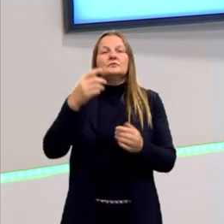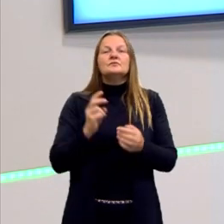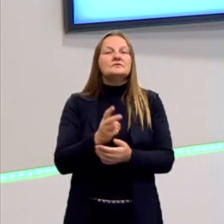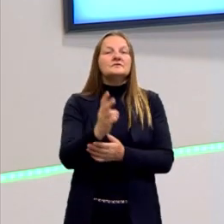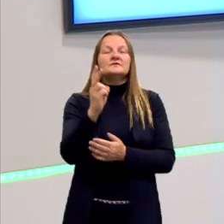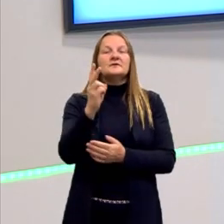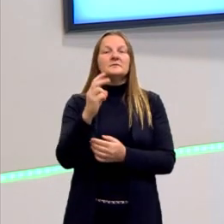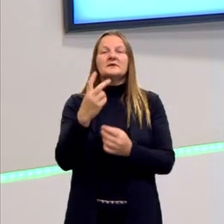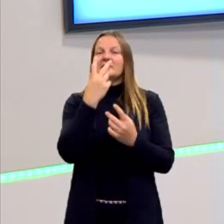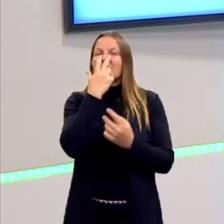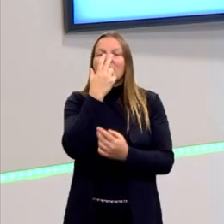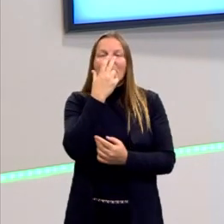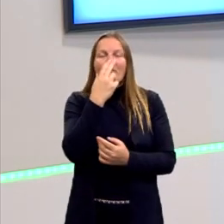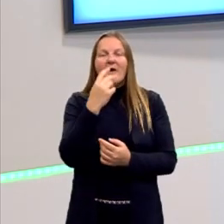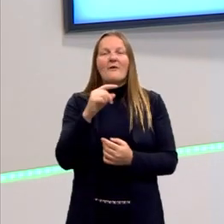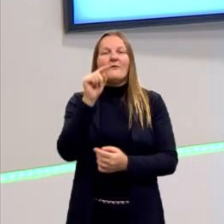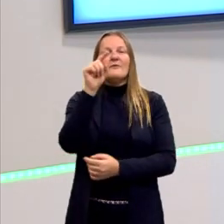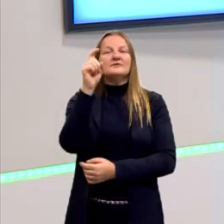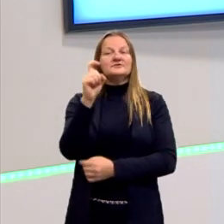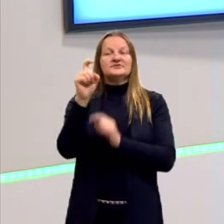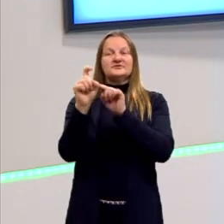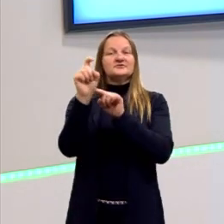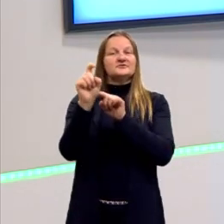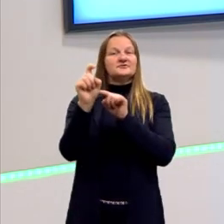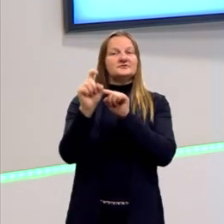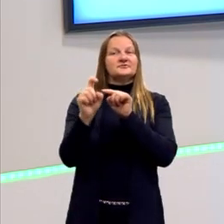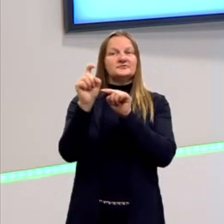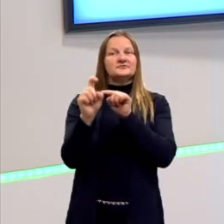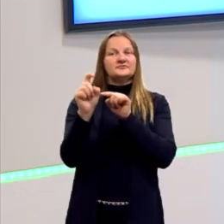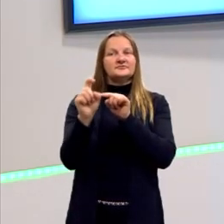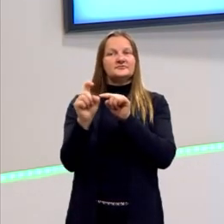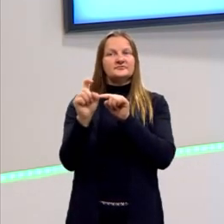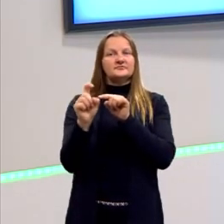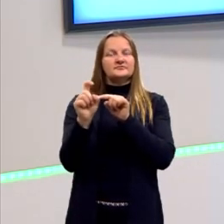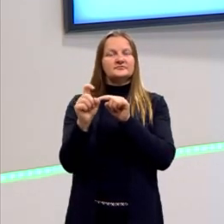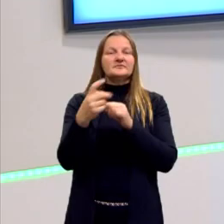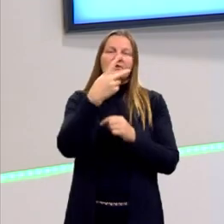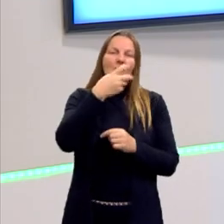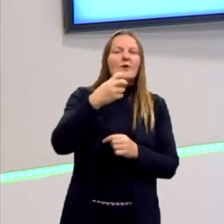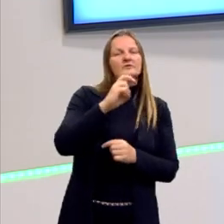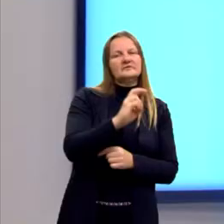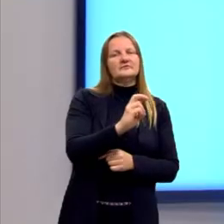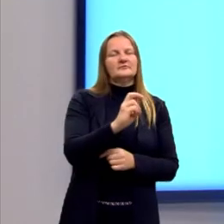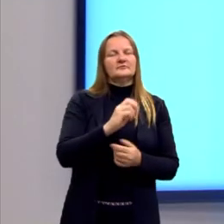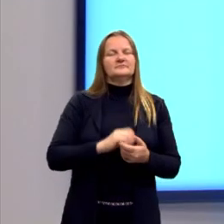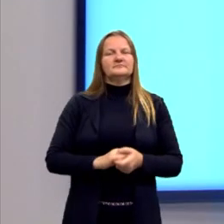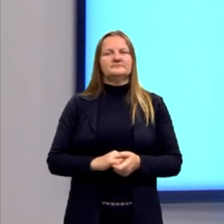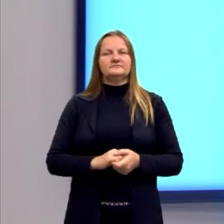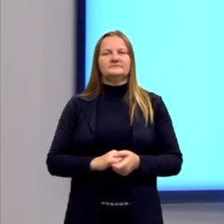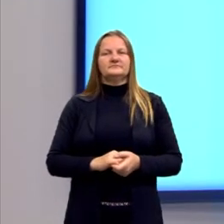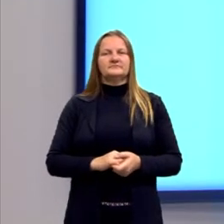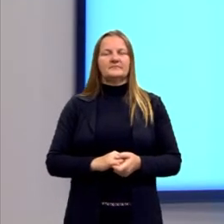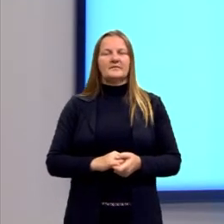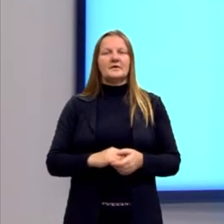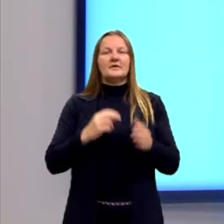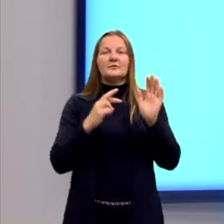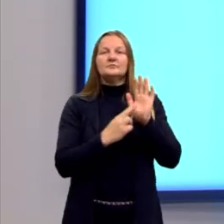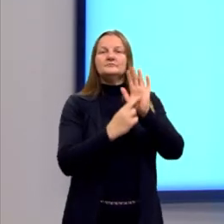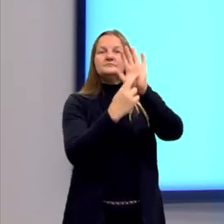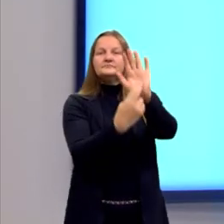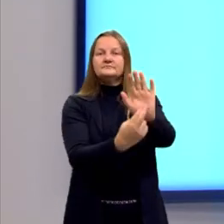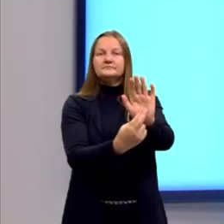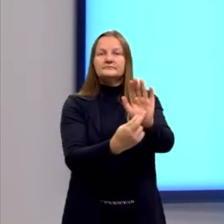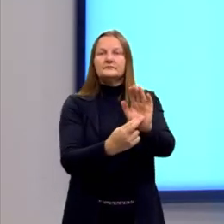é o valor da nossa variável que nesse caso Então a nossa variável vários cinco então nós representamos através